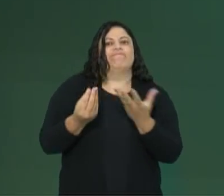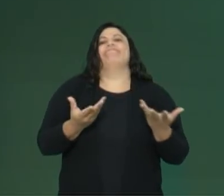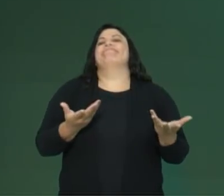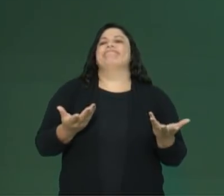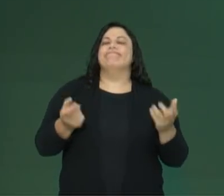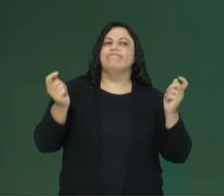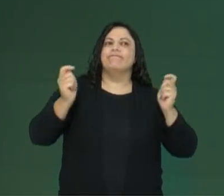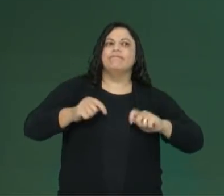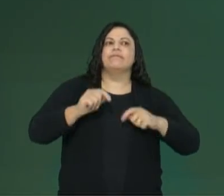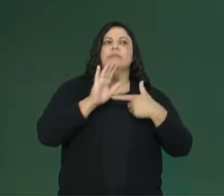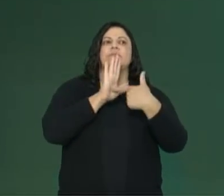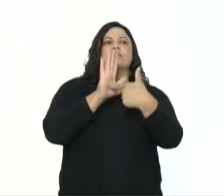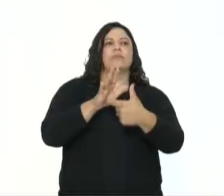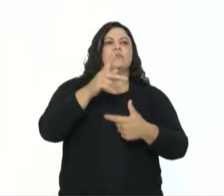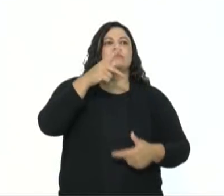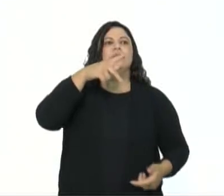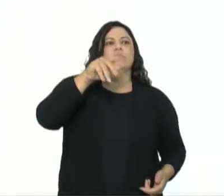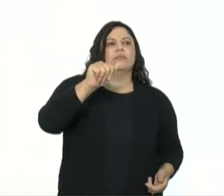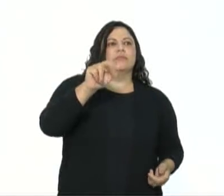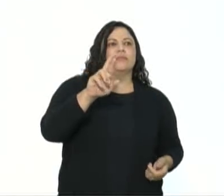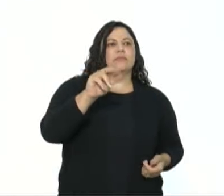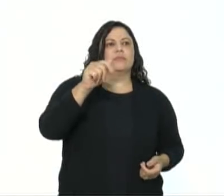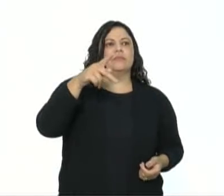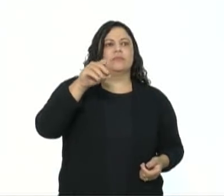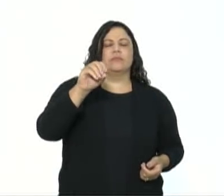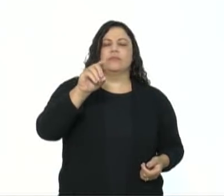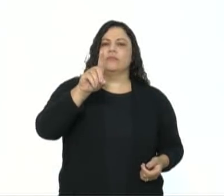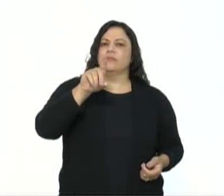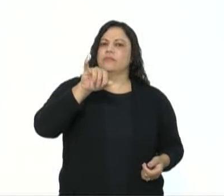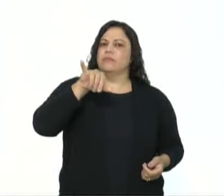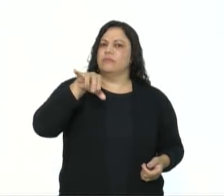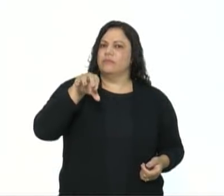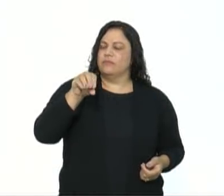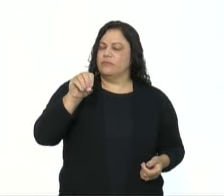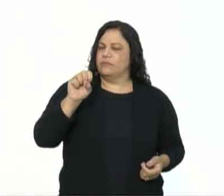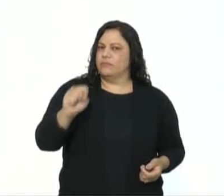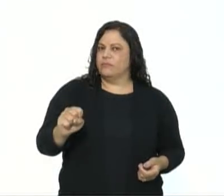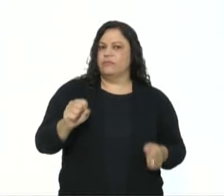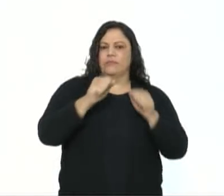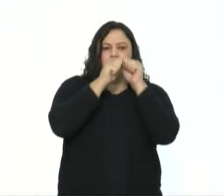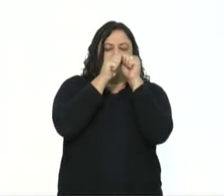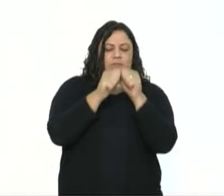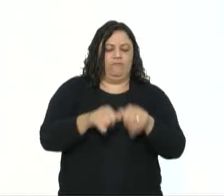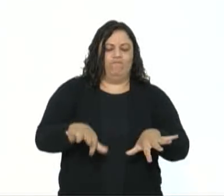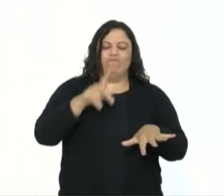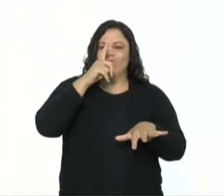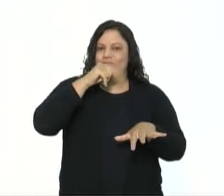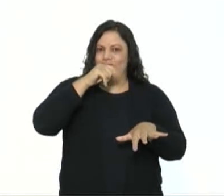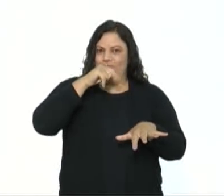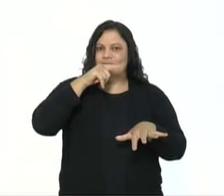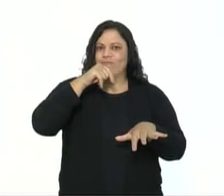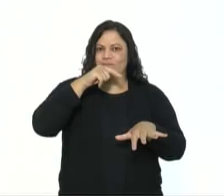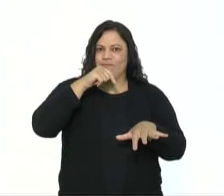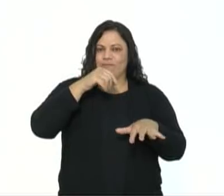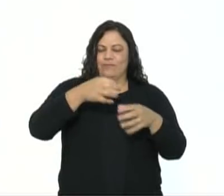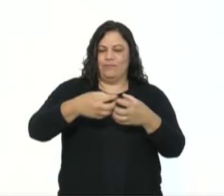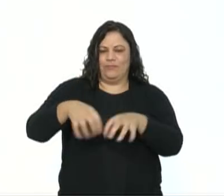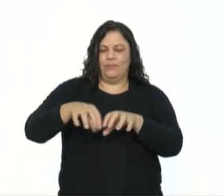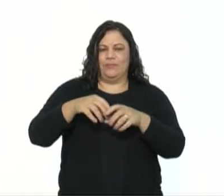de parapódios. E eles não têm clitelo, eles liberam os gametas na água para a reprodução.